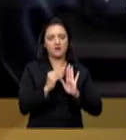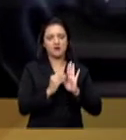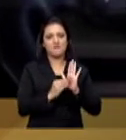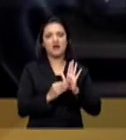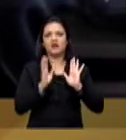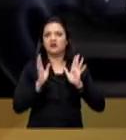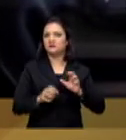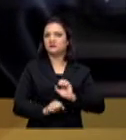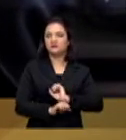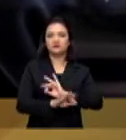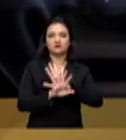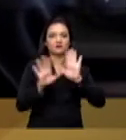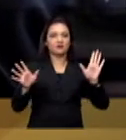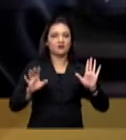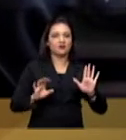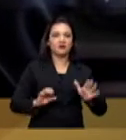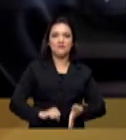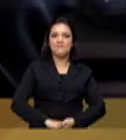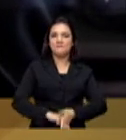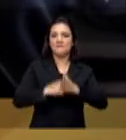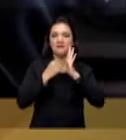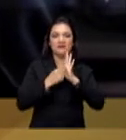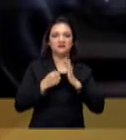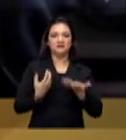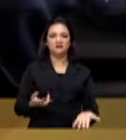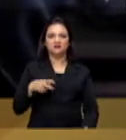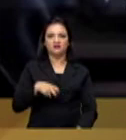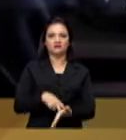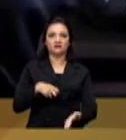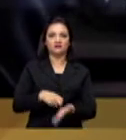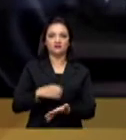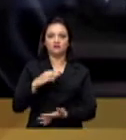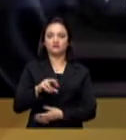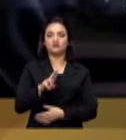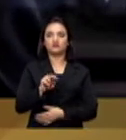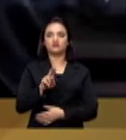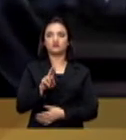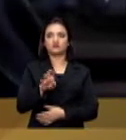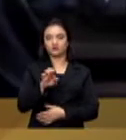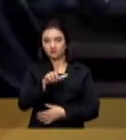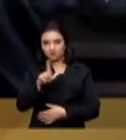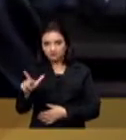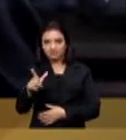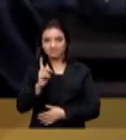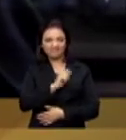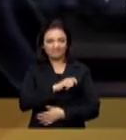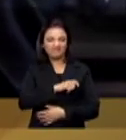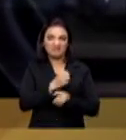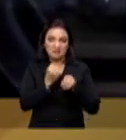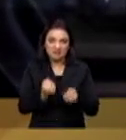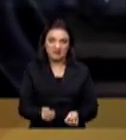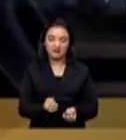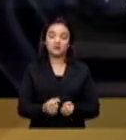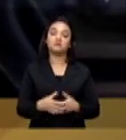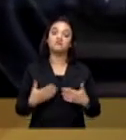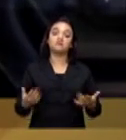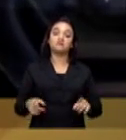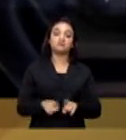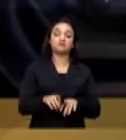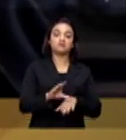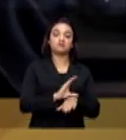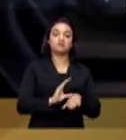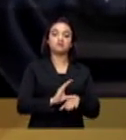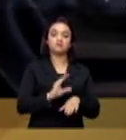expresso que veda as chamadas penas cruéis. Ademais, a Constituição